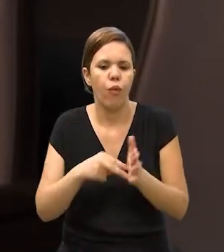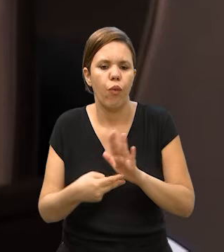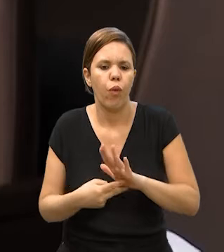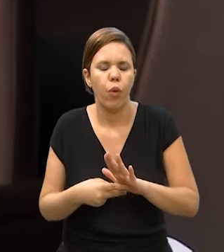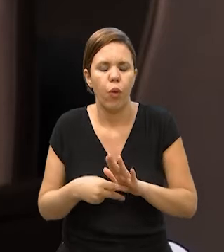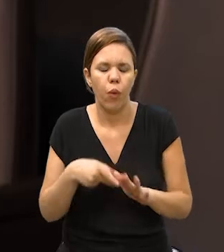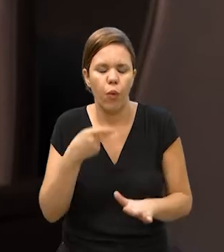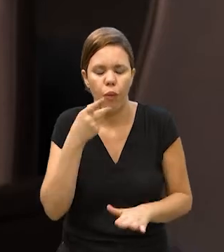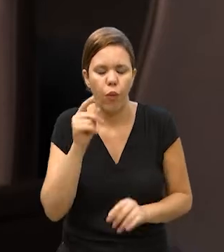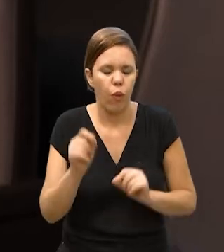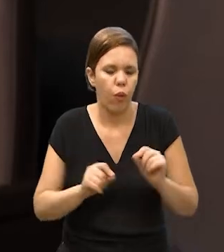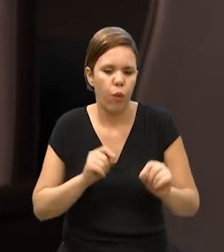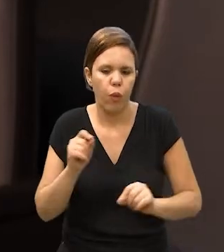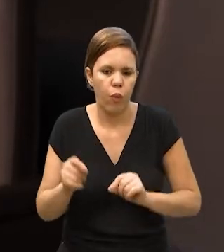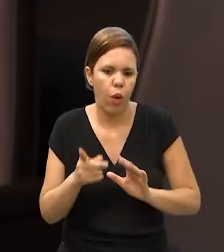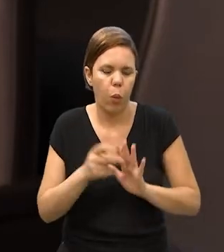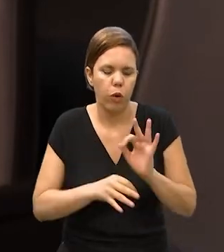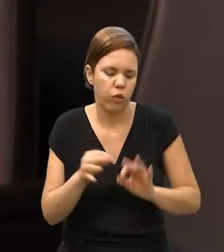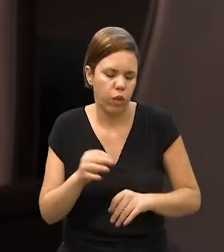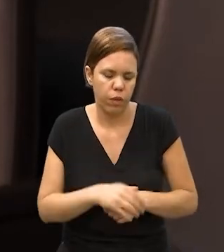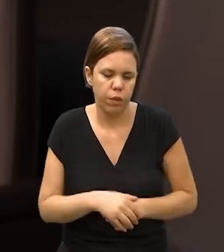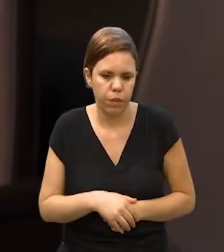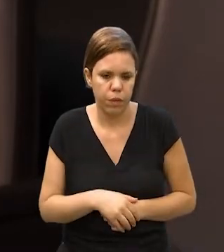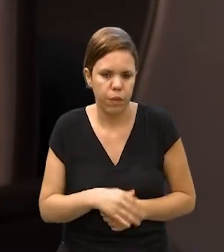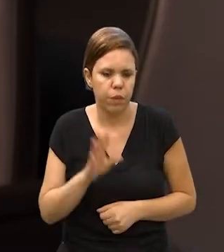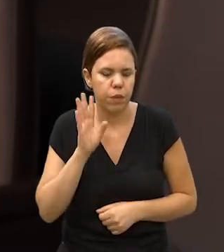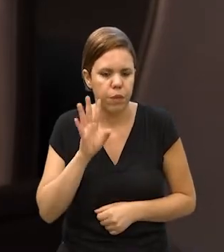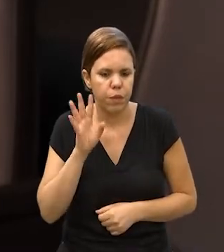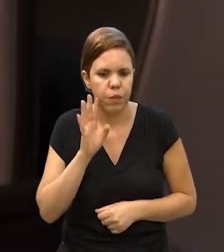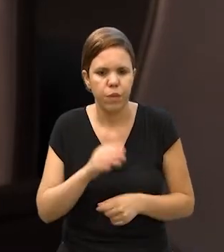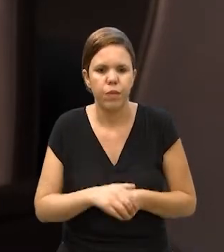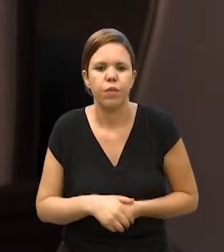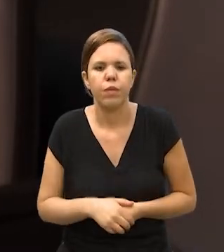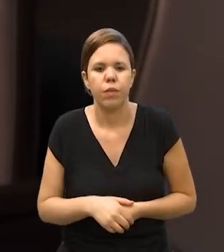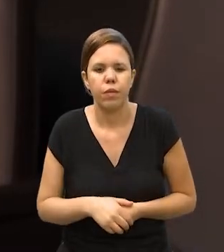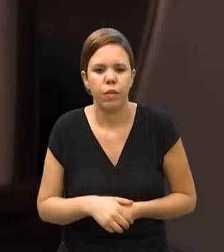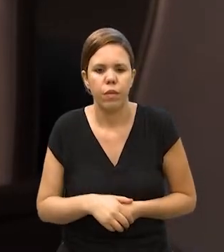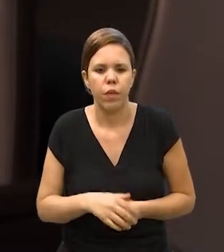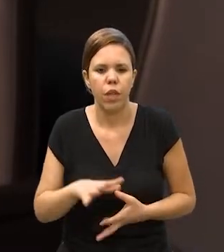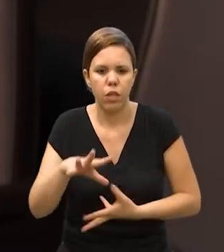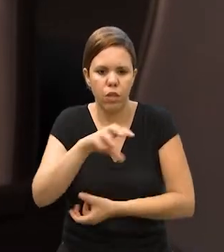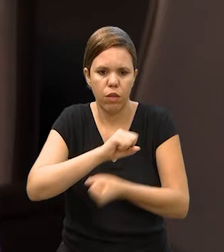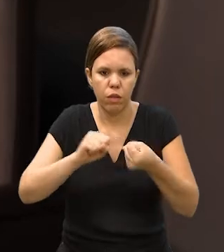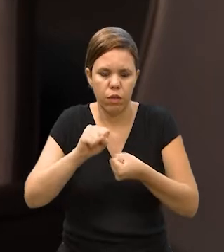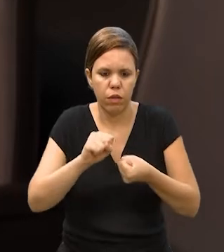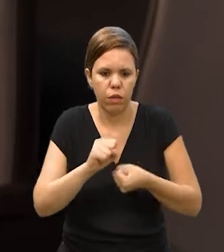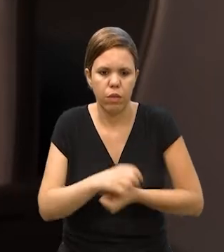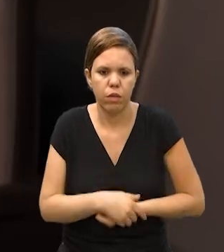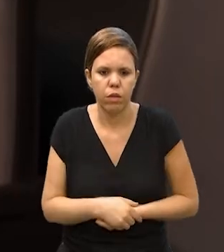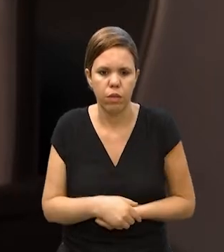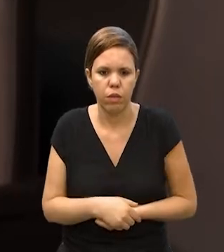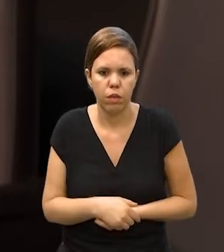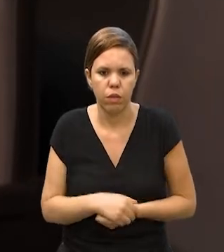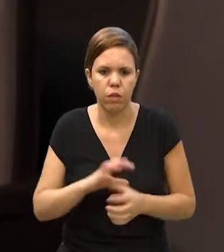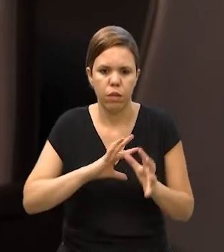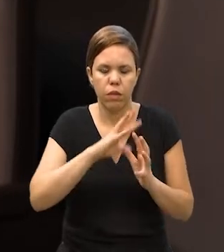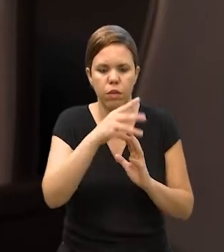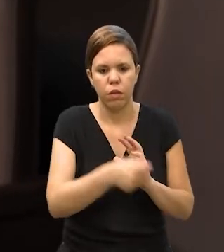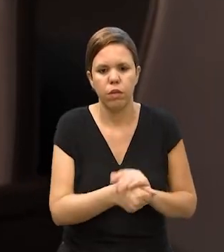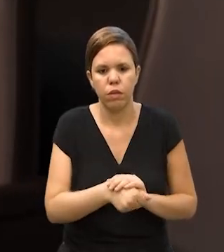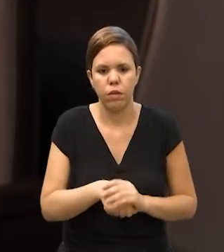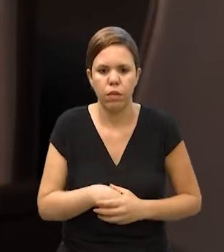que eu falo que é um projeto muito bacana, visando a sustentabilidade, visando o meio